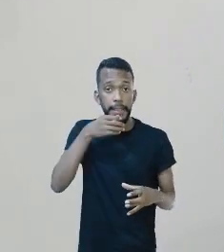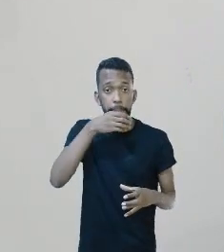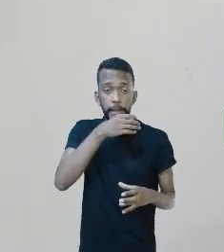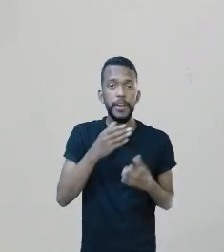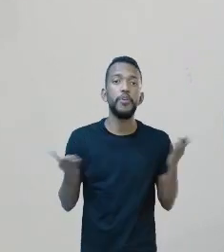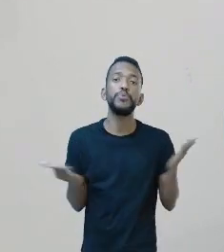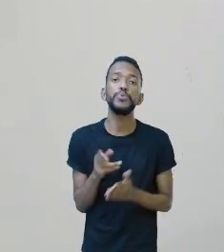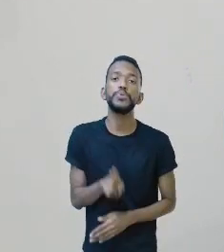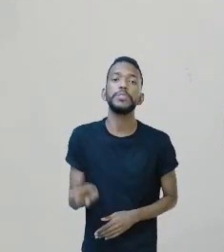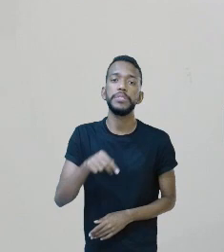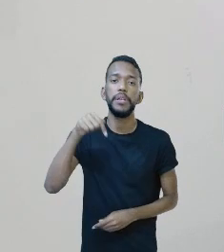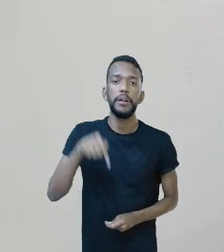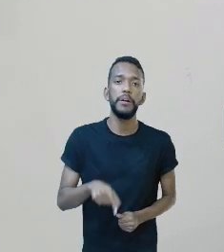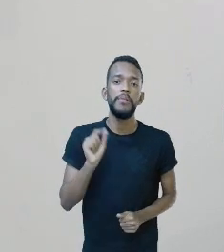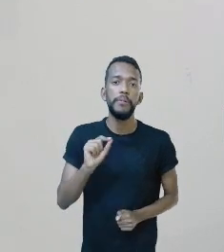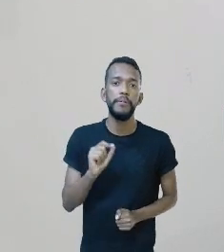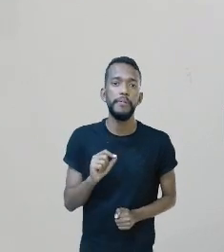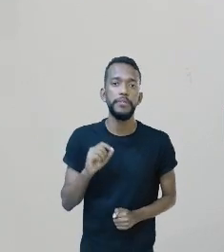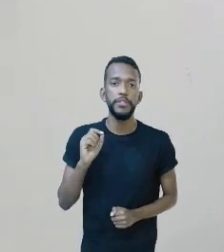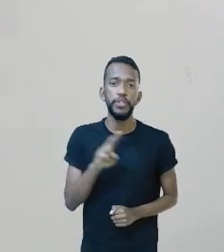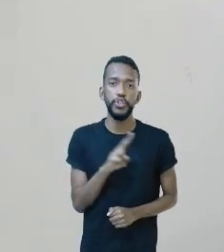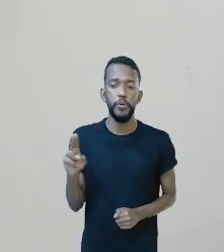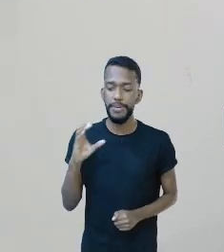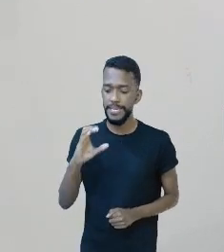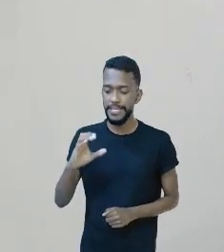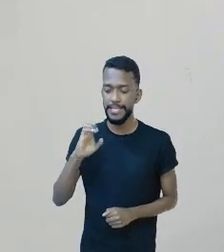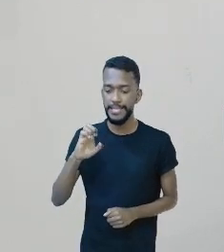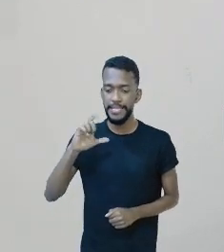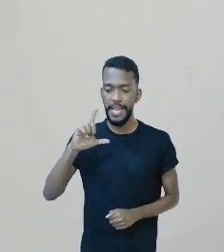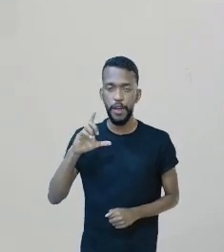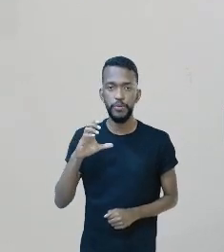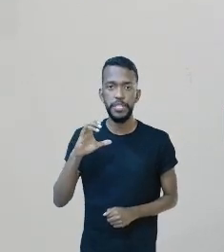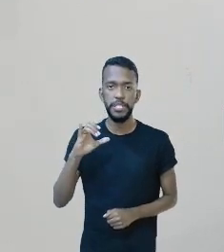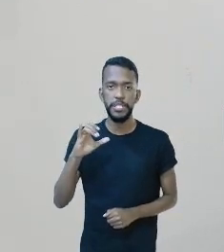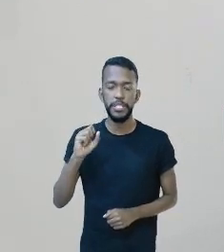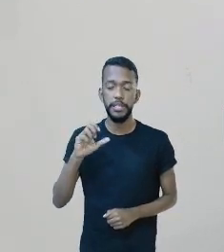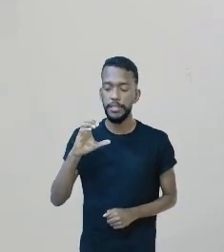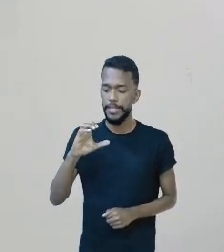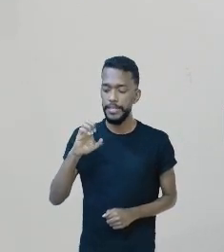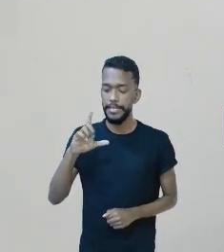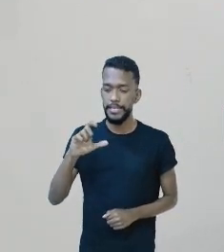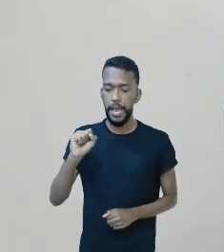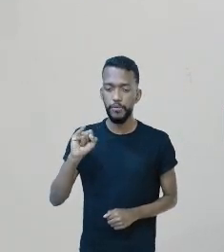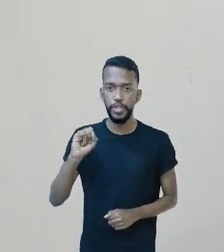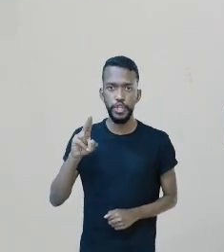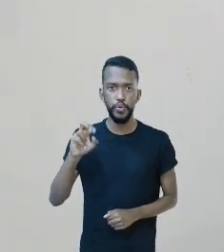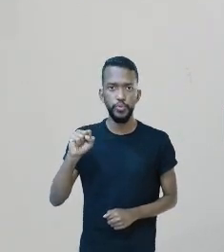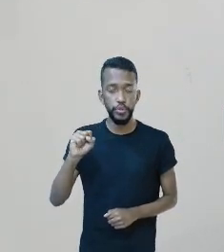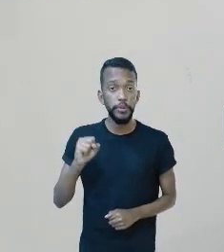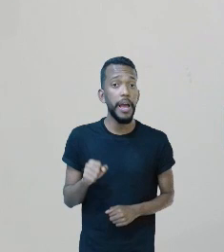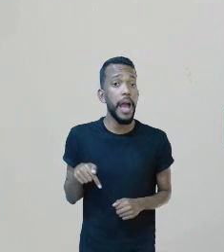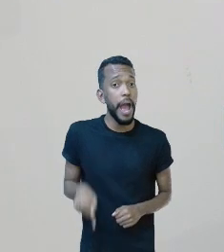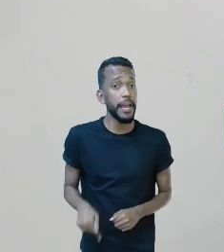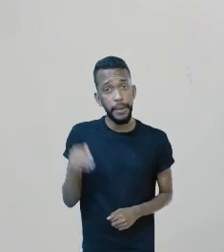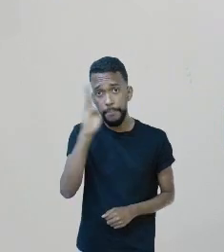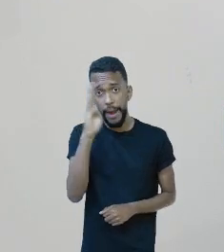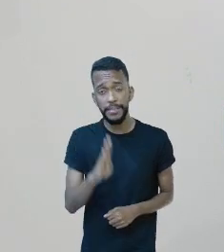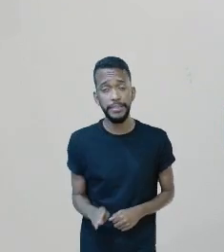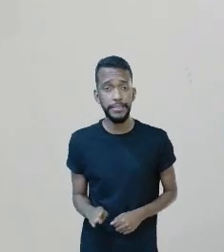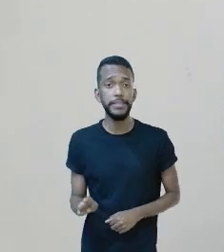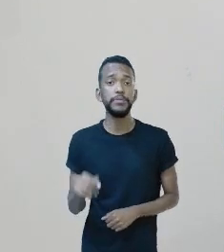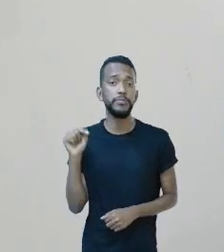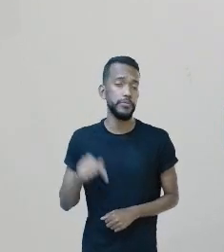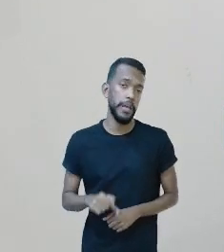temperatura utilizada no Brasil são os Celsius. Em outros países existem outras unidades de medida, mas aqui no Brasil, quinto